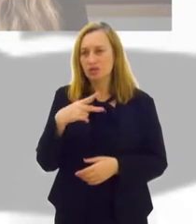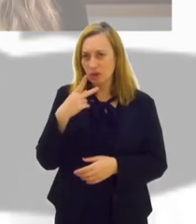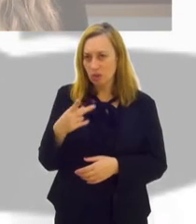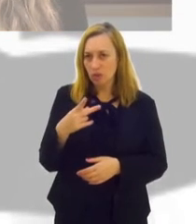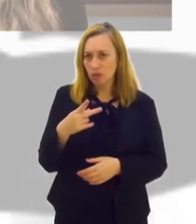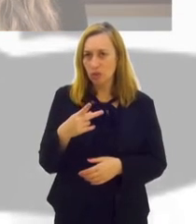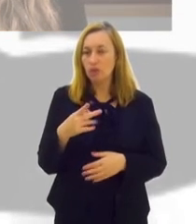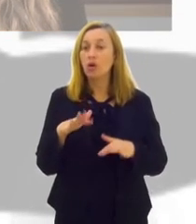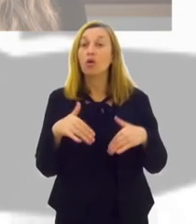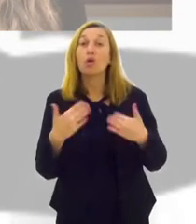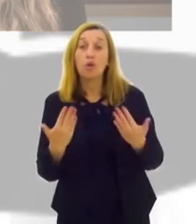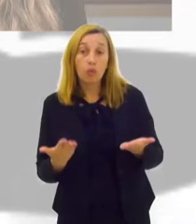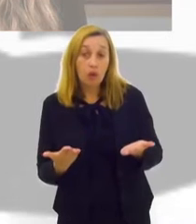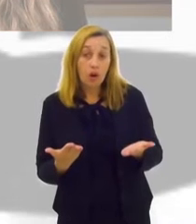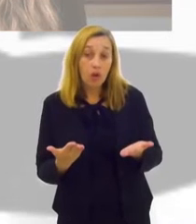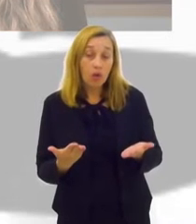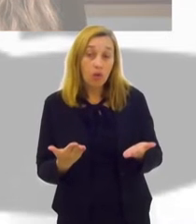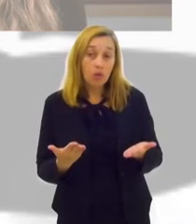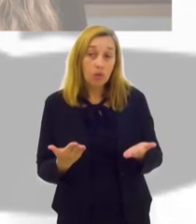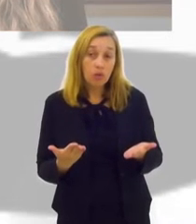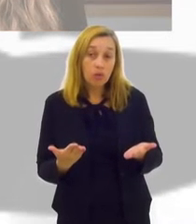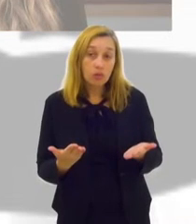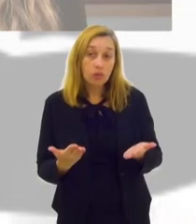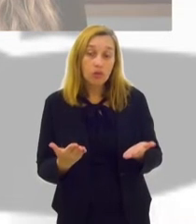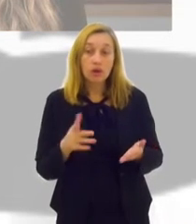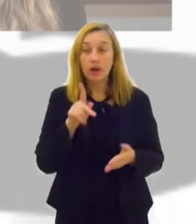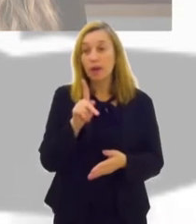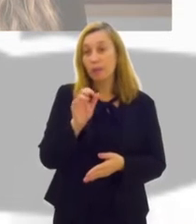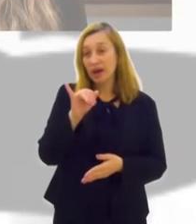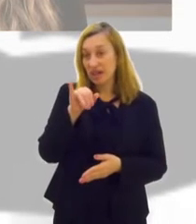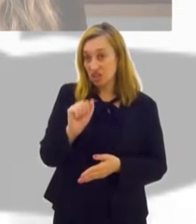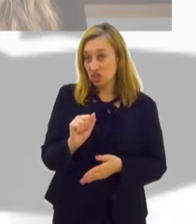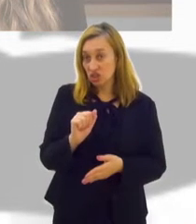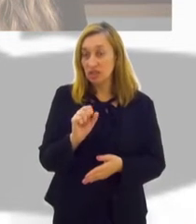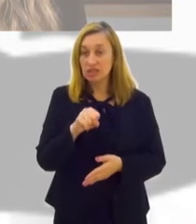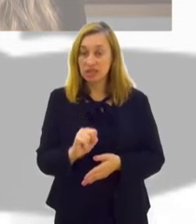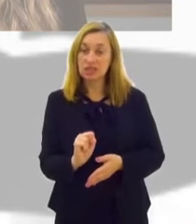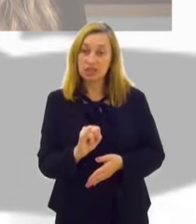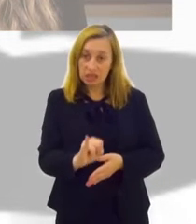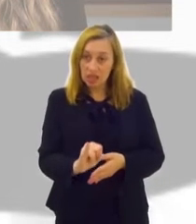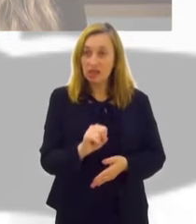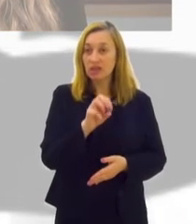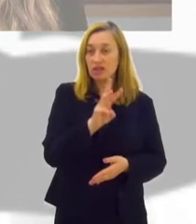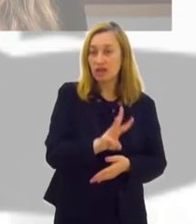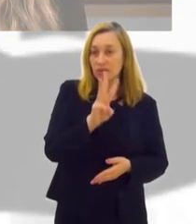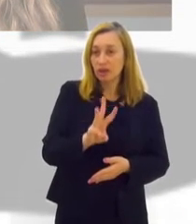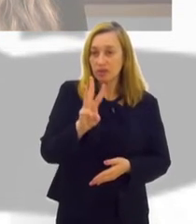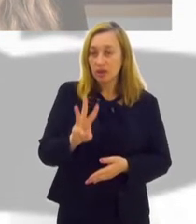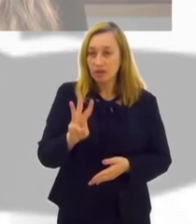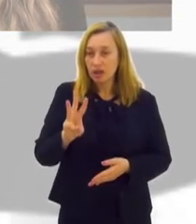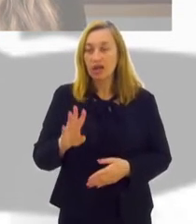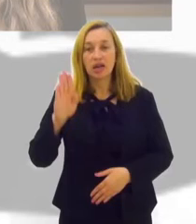como você bem disse, qual é o formato, né, da página, se vai ser